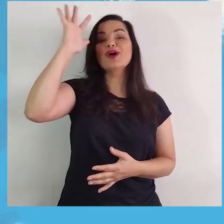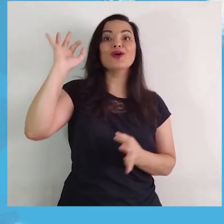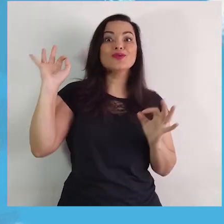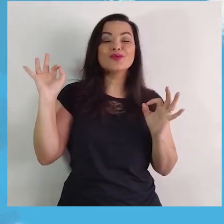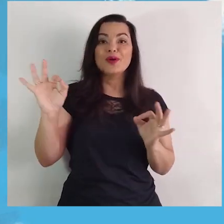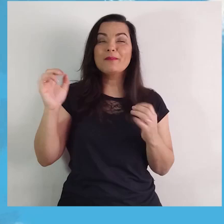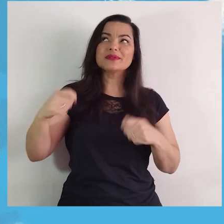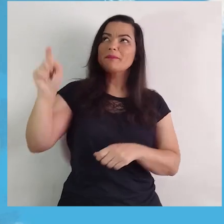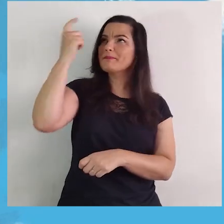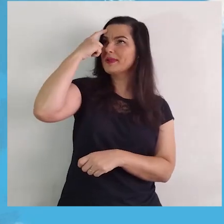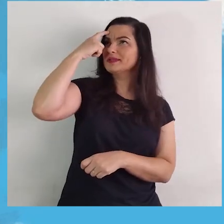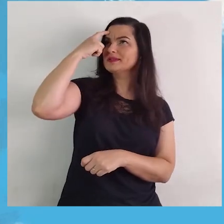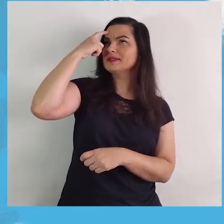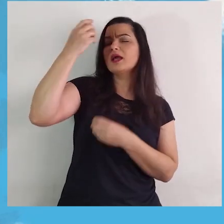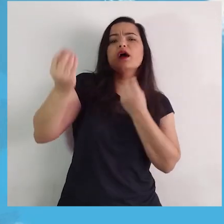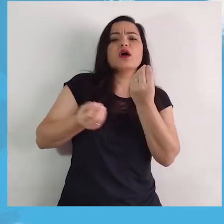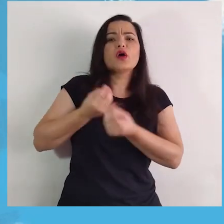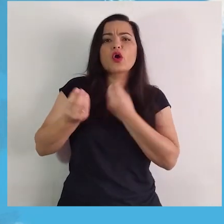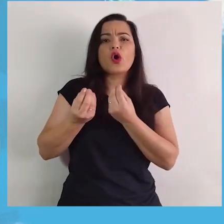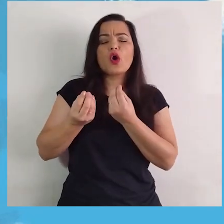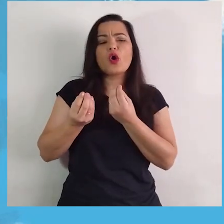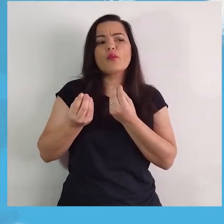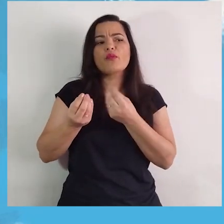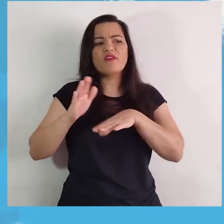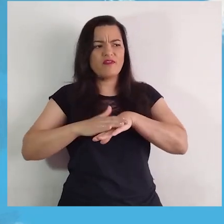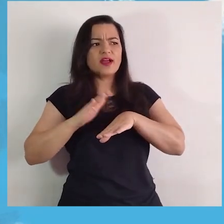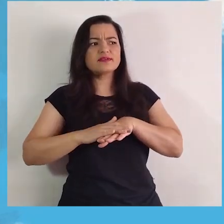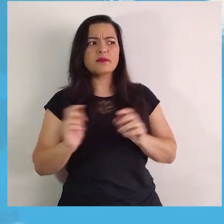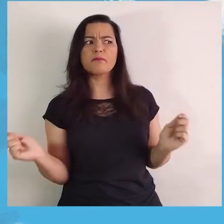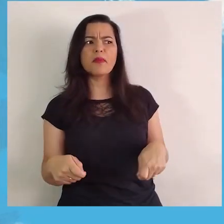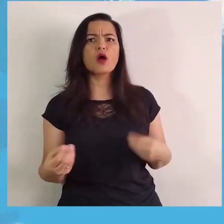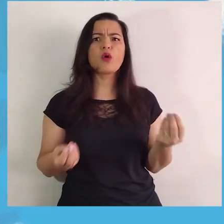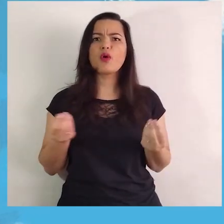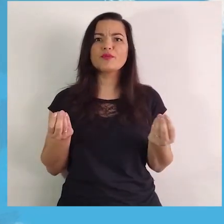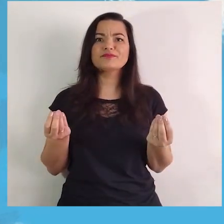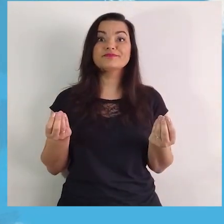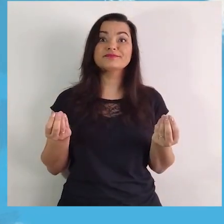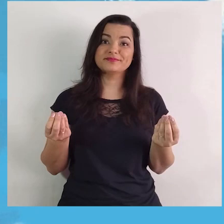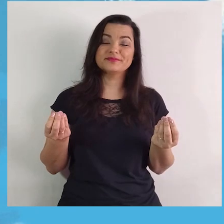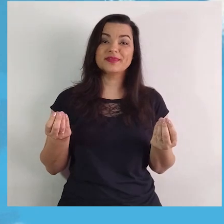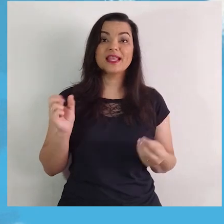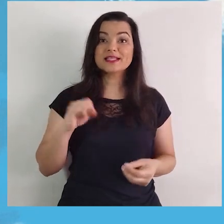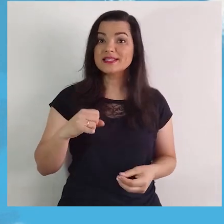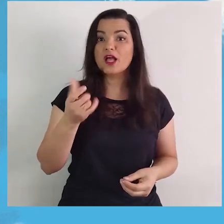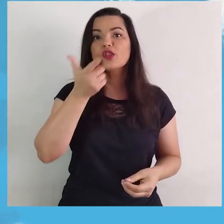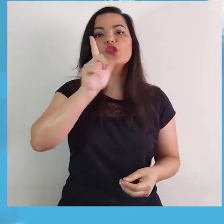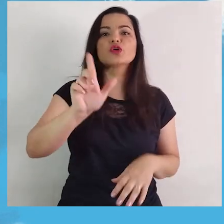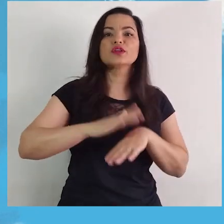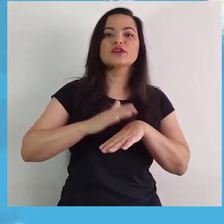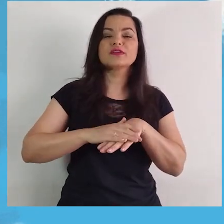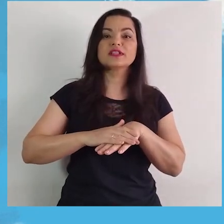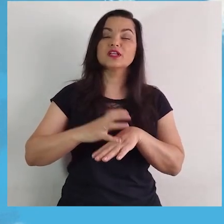alto, nós temos que pensar como será possível realizar esse sonho. Se não é